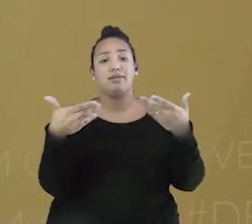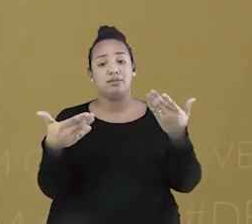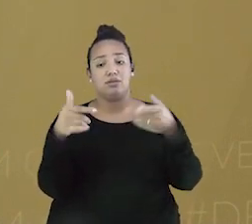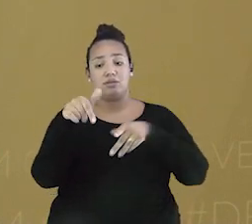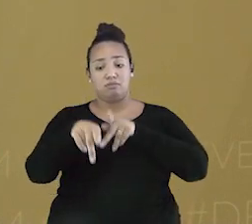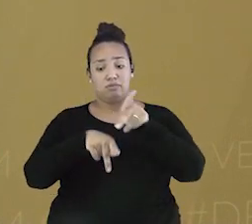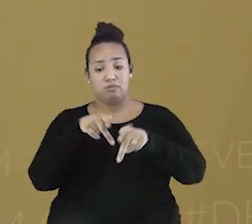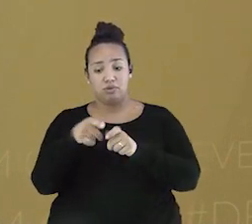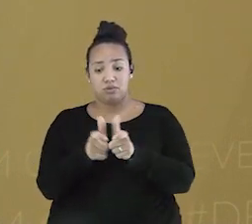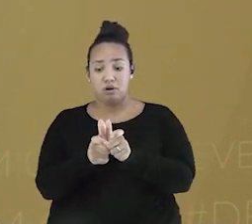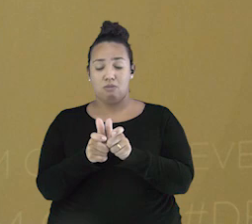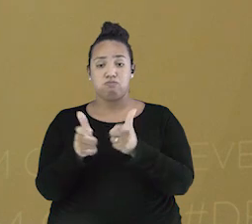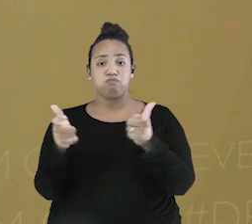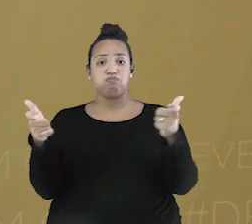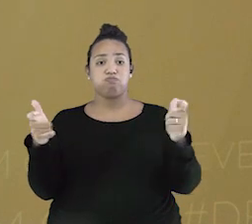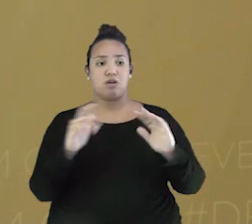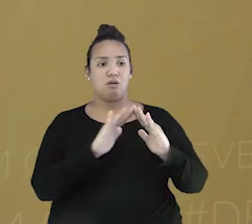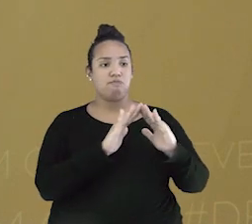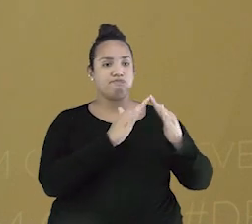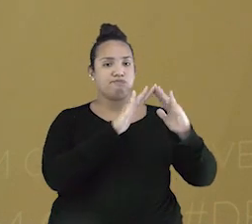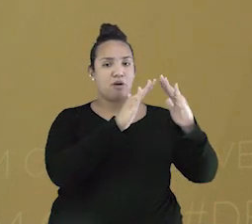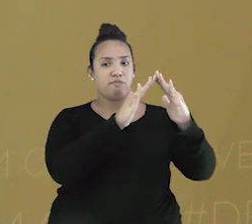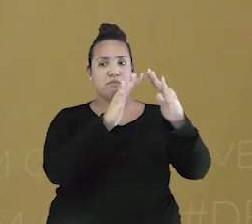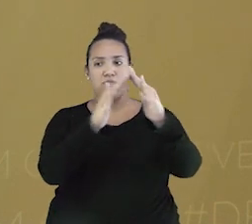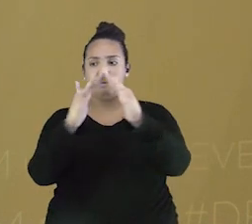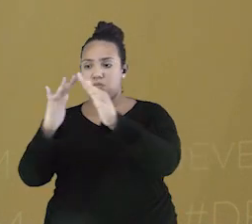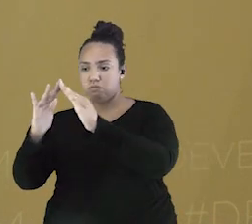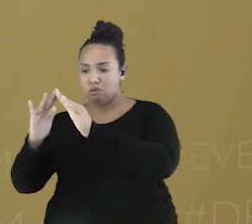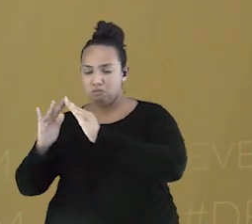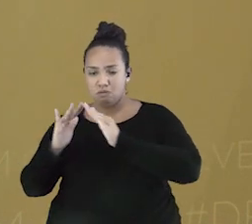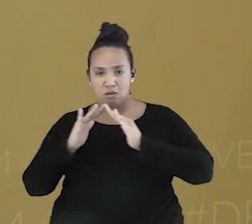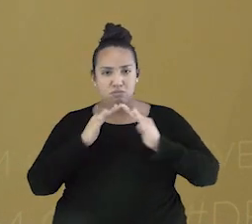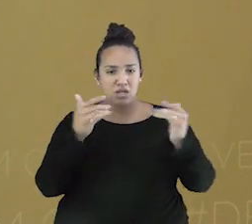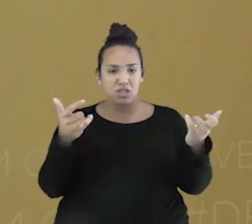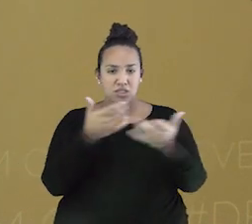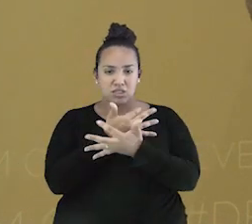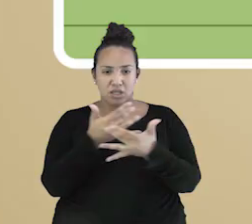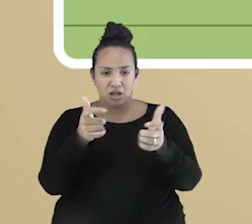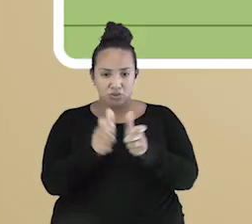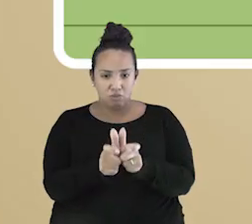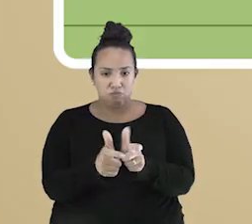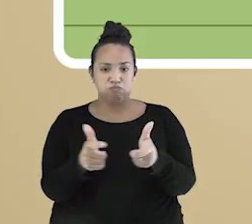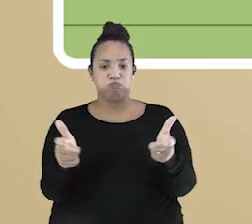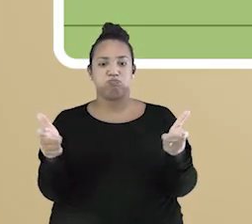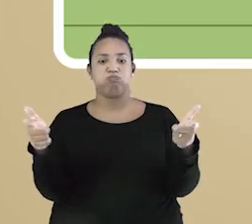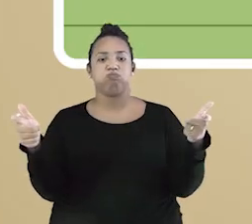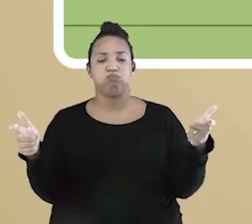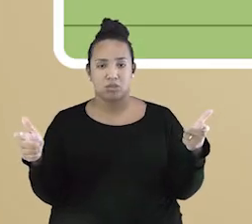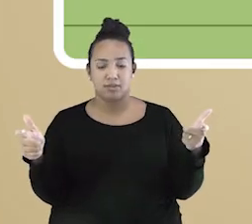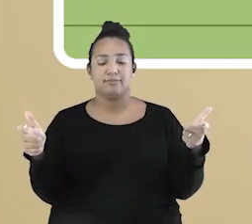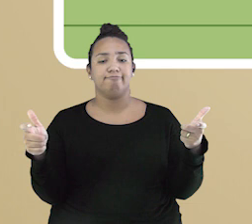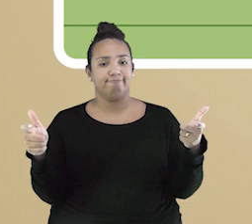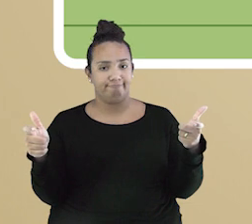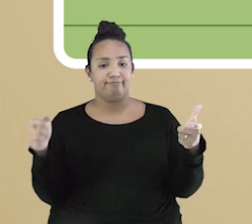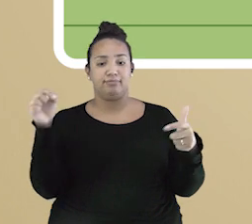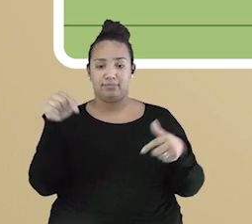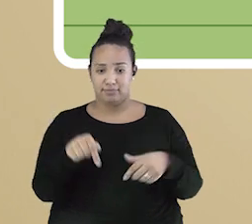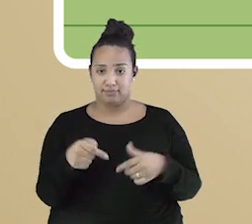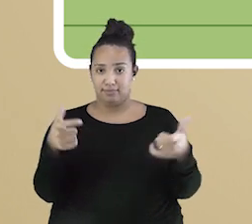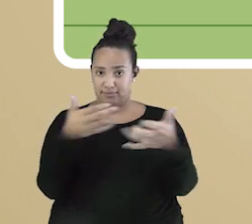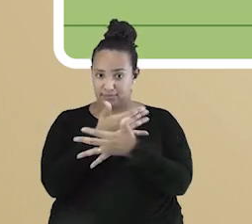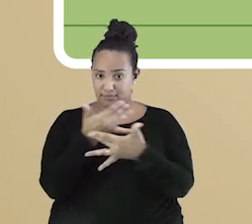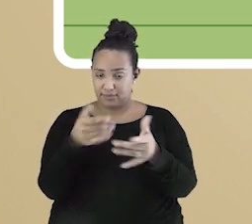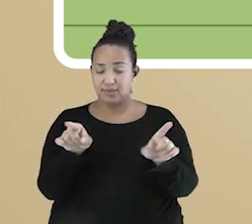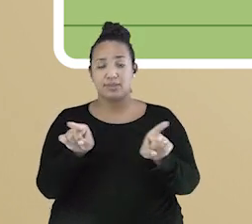crescendo. O número de casas foi aumentando e as cidades foram expandindo seus tamanhos. Nesses municípios também